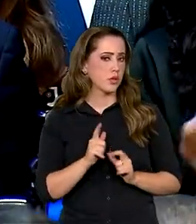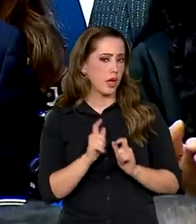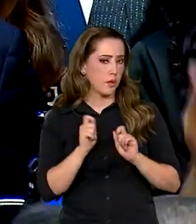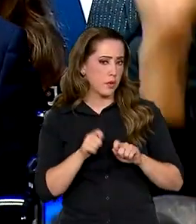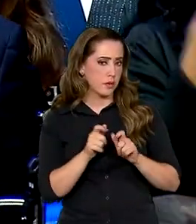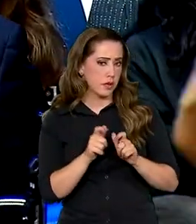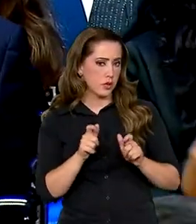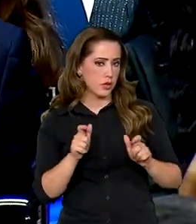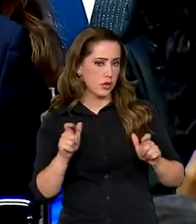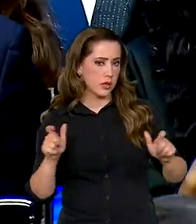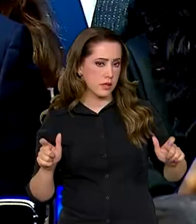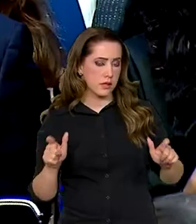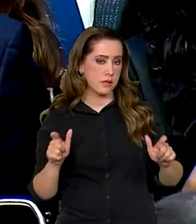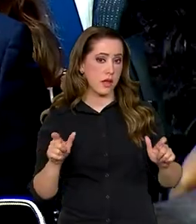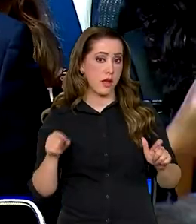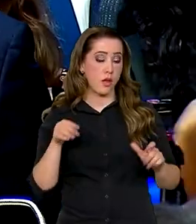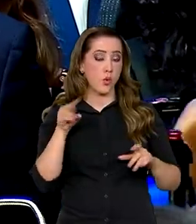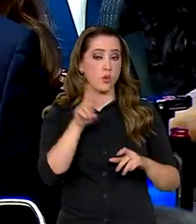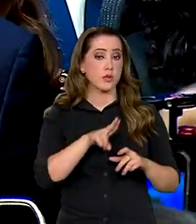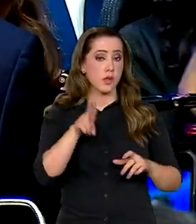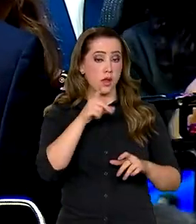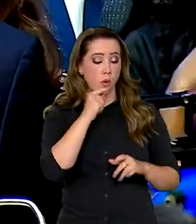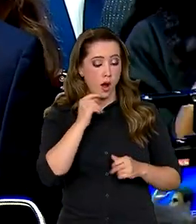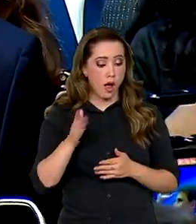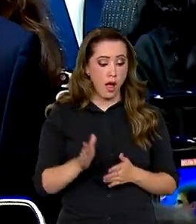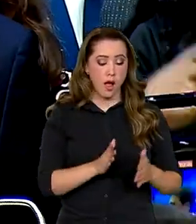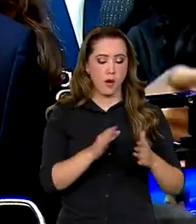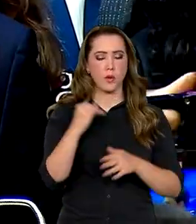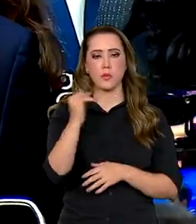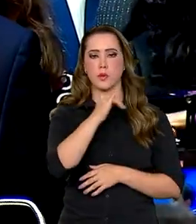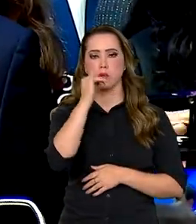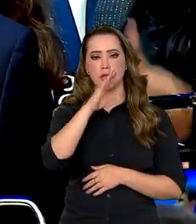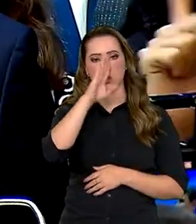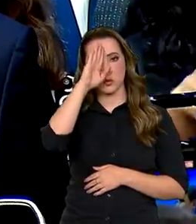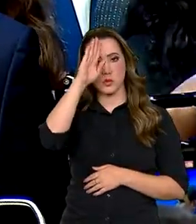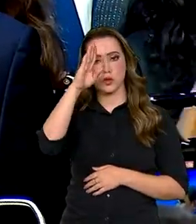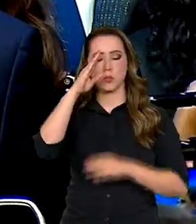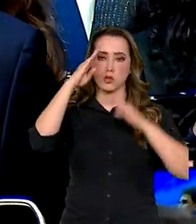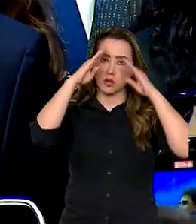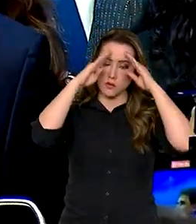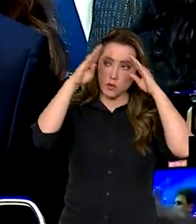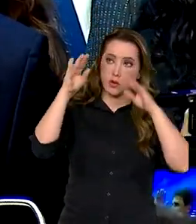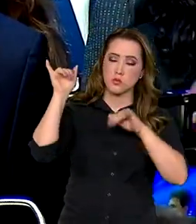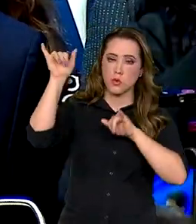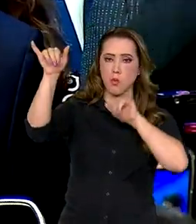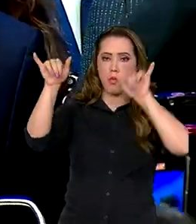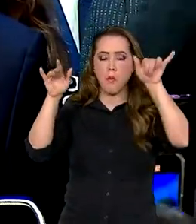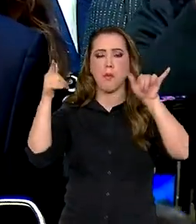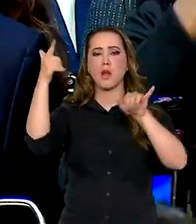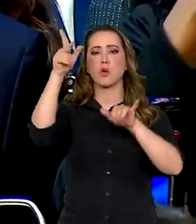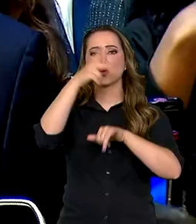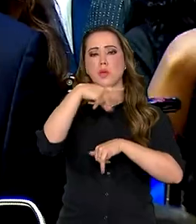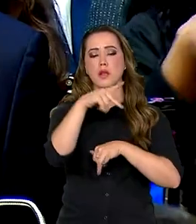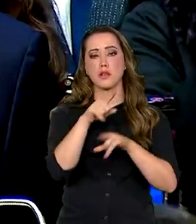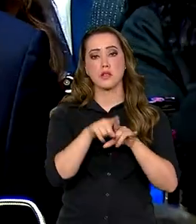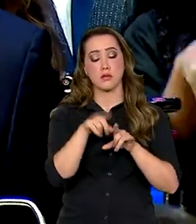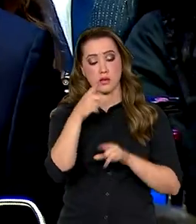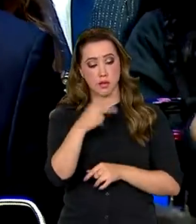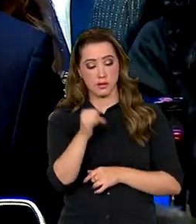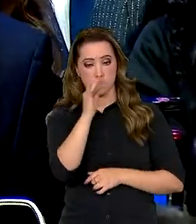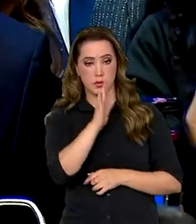na hidrovia muito importante. Prioridade na aviação internacional, prioridade na aviação